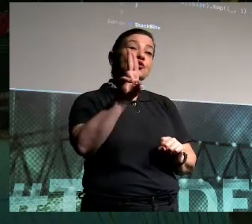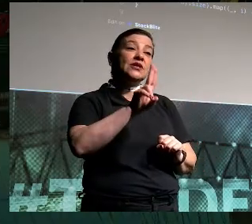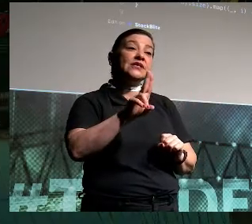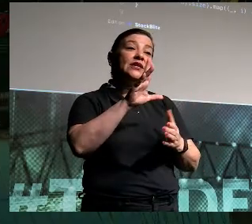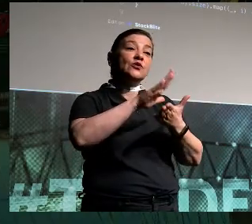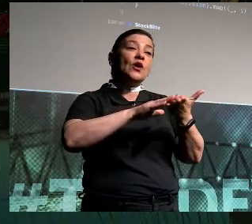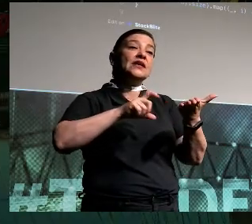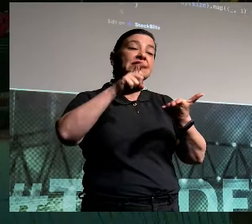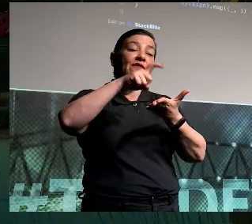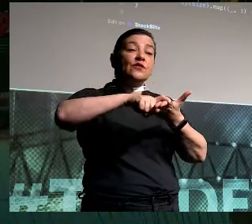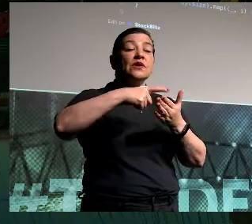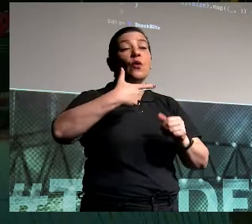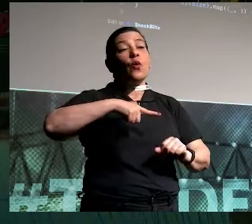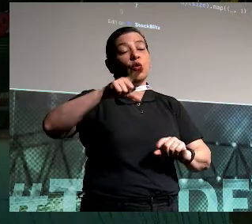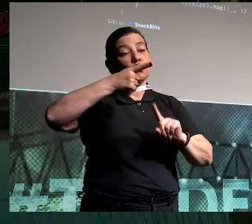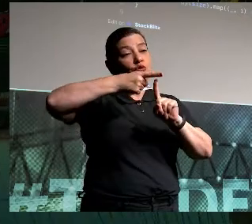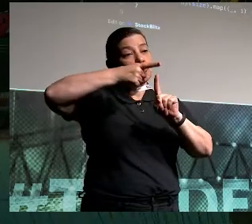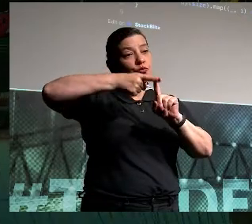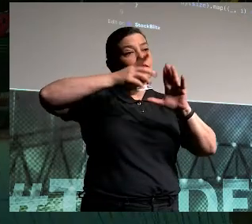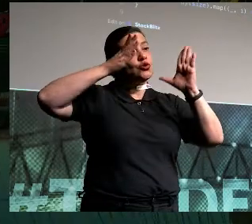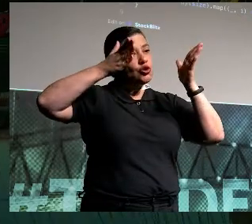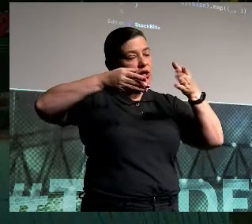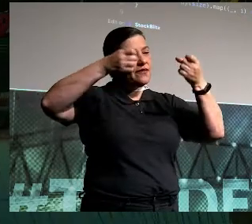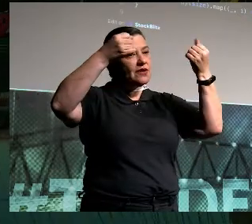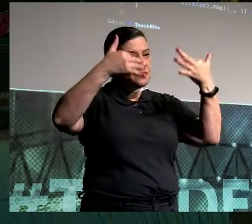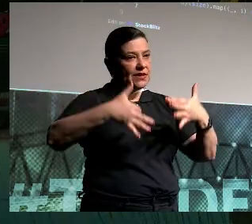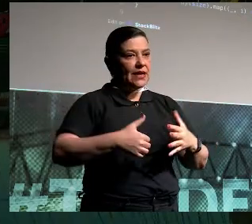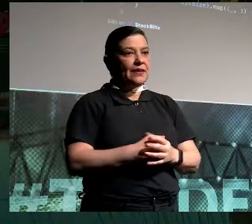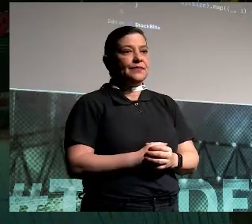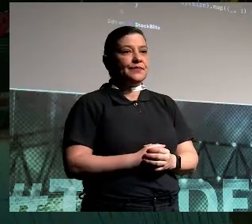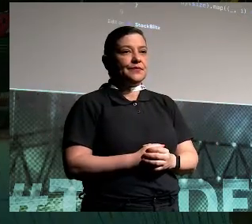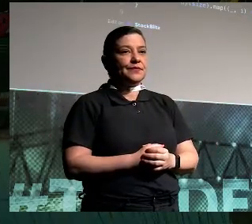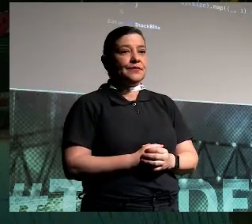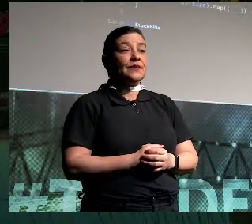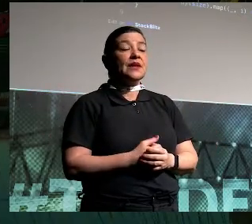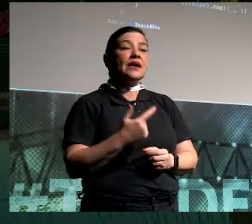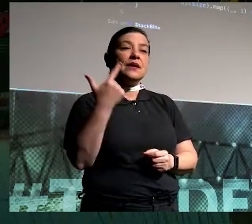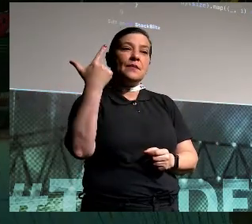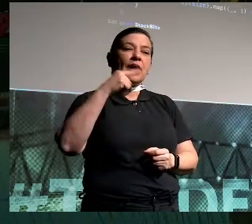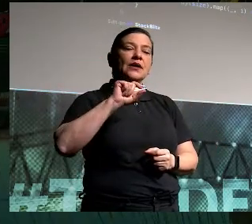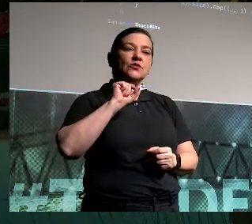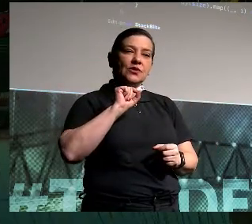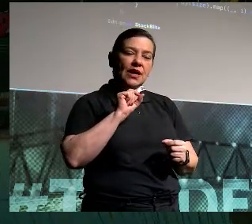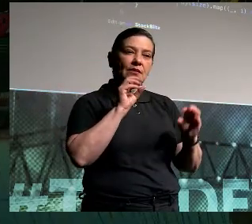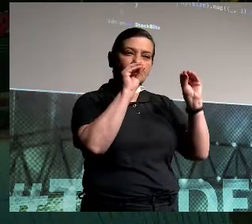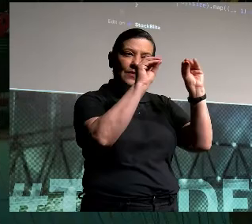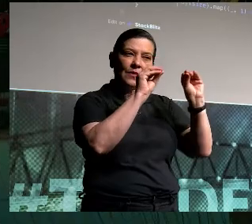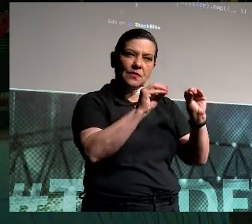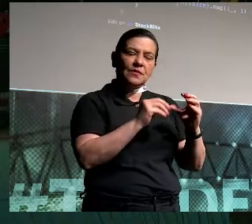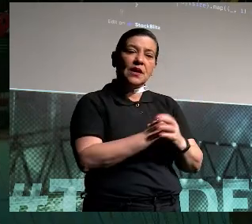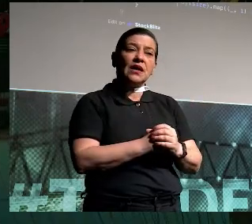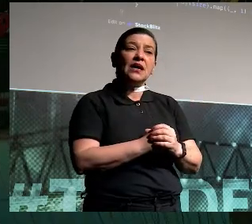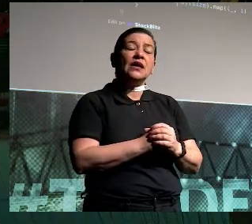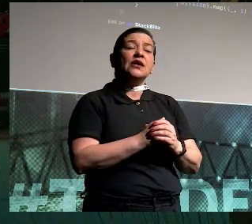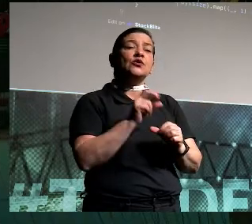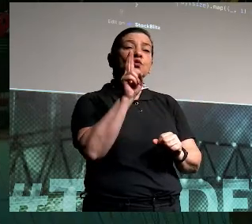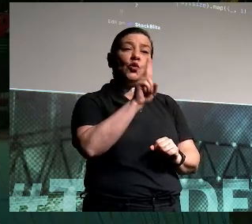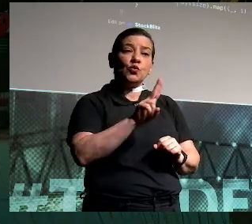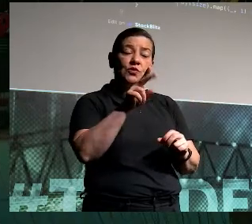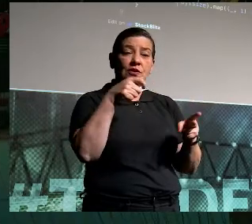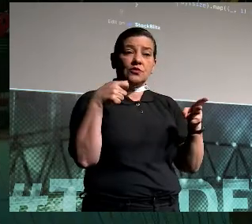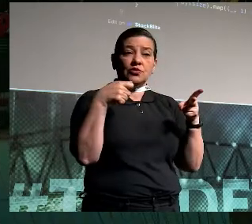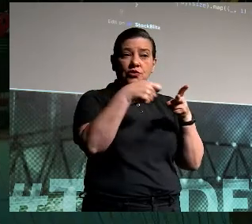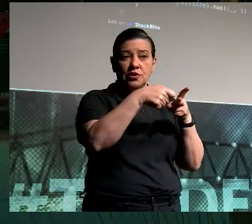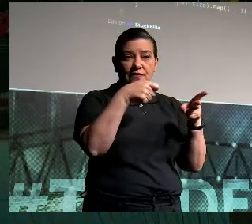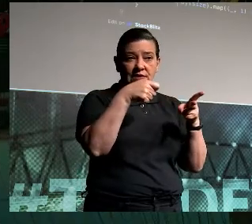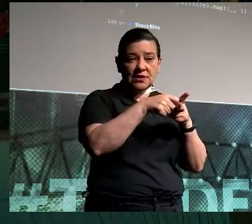função, esse outro tipo aqui, que eu já vou explicar para vocês, passando mySize para ela. Aqui dentro, eu estou simplesmente usando do JavaScript,